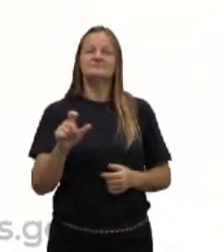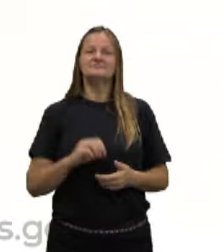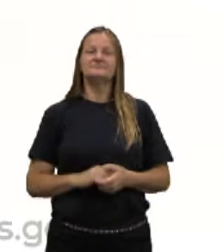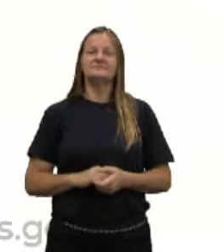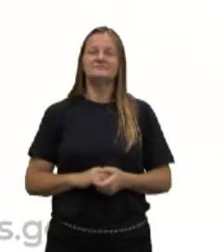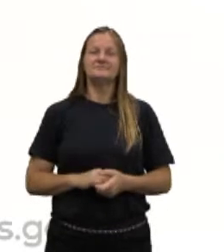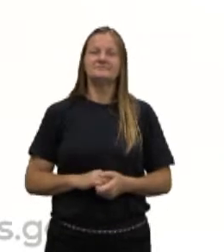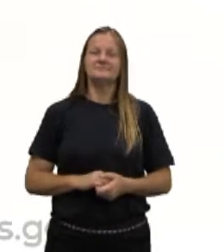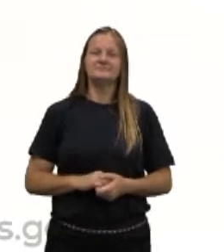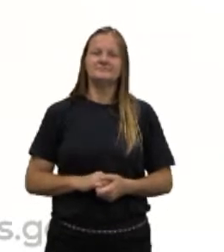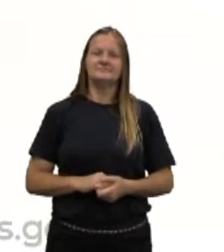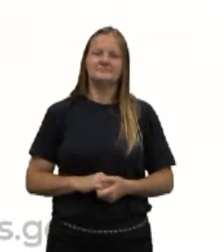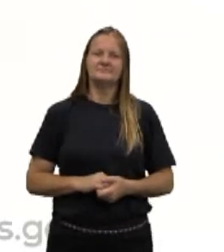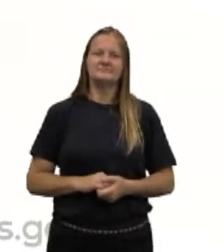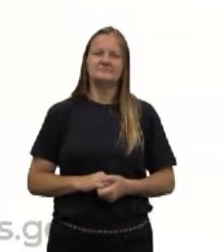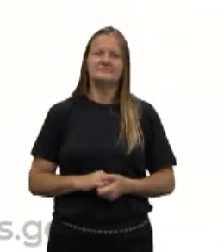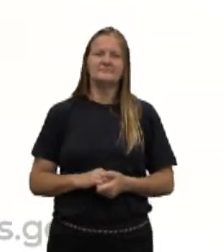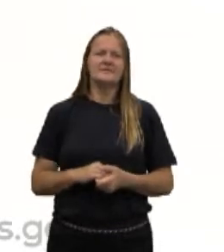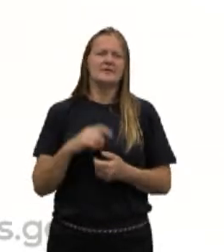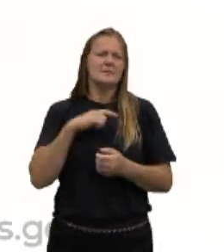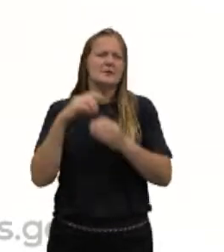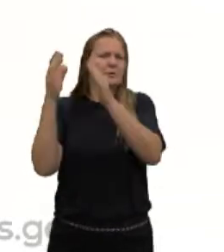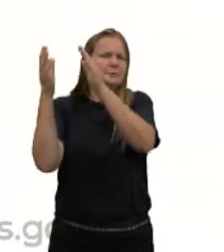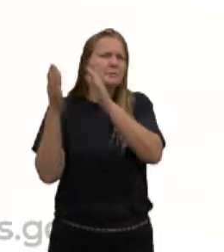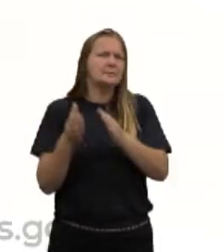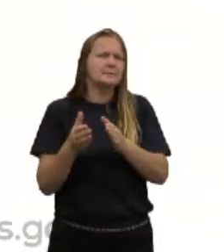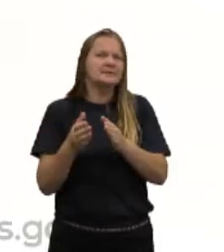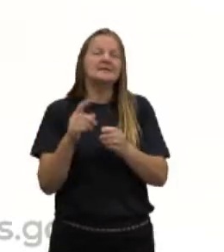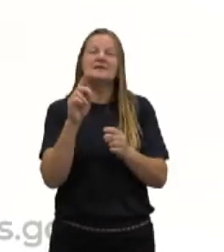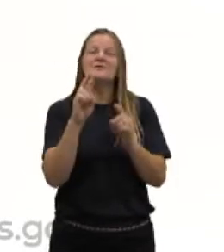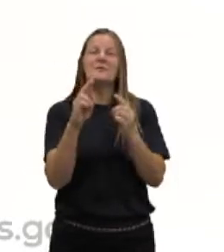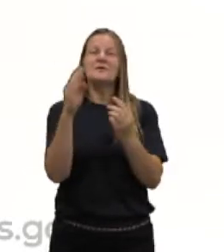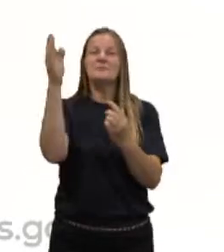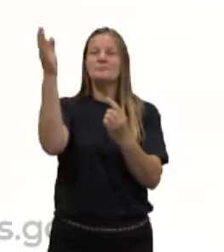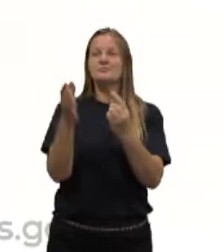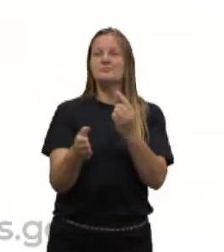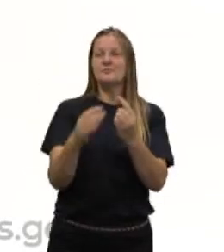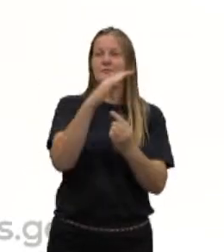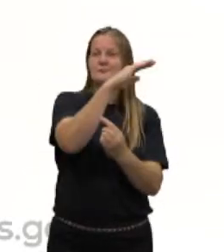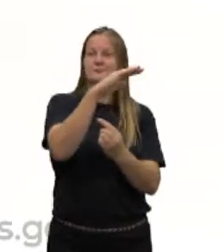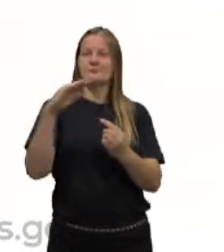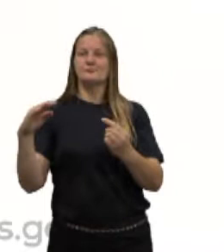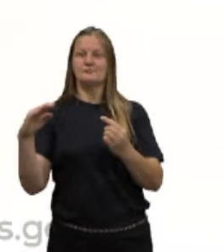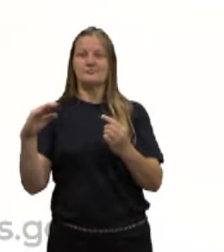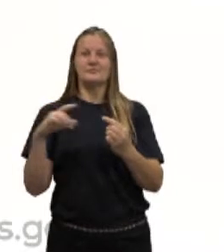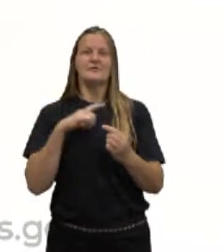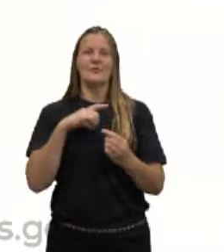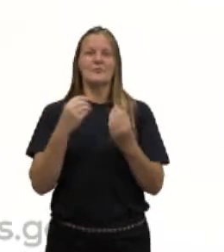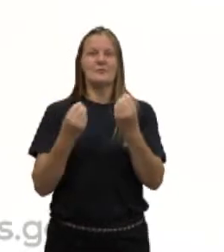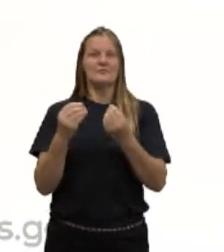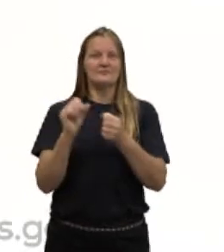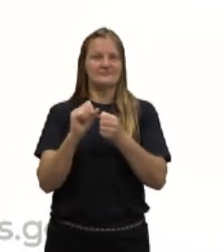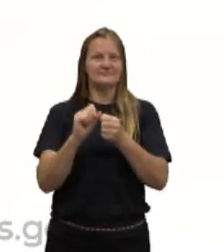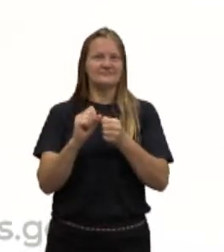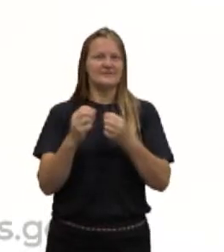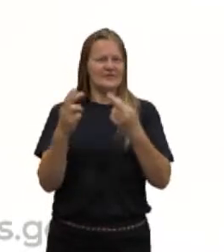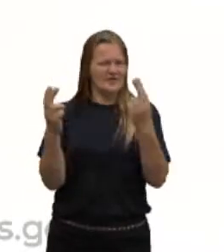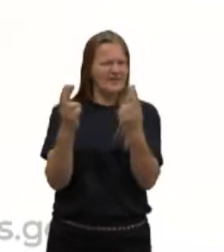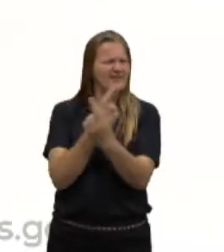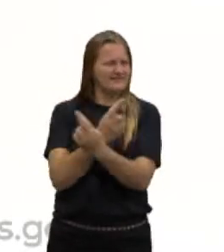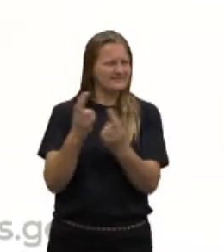sobre paralelos e transversais, Kátia. Dá para a gente fazer essa